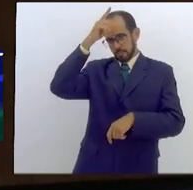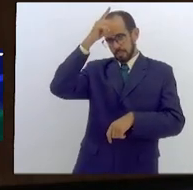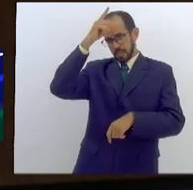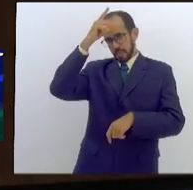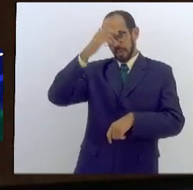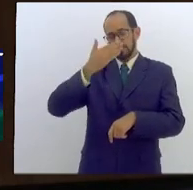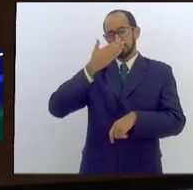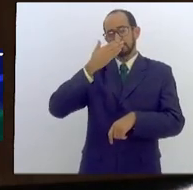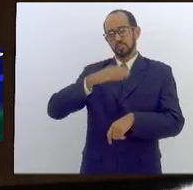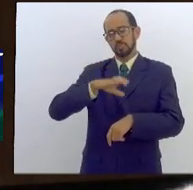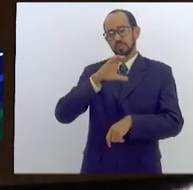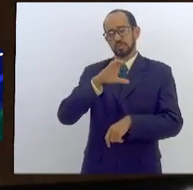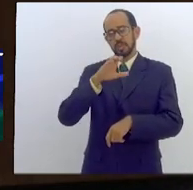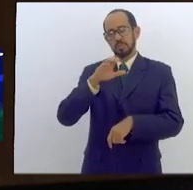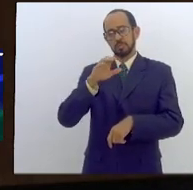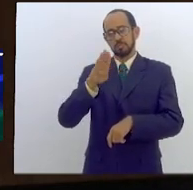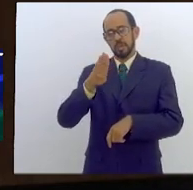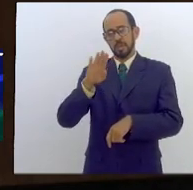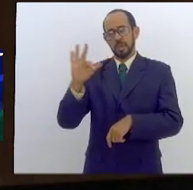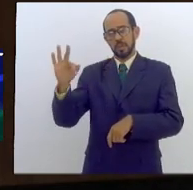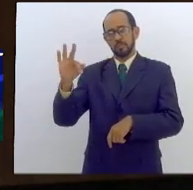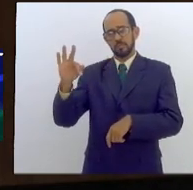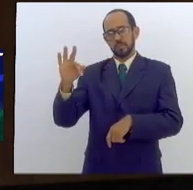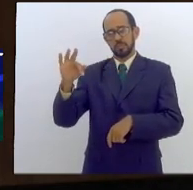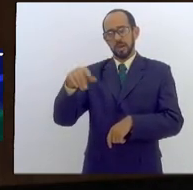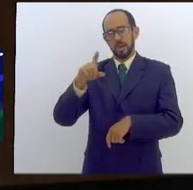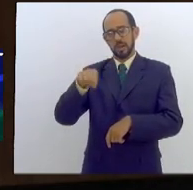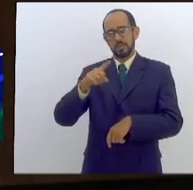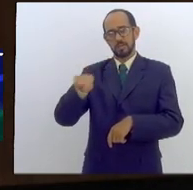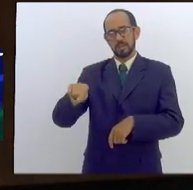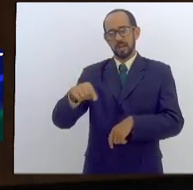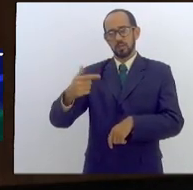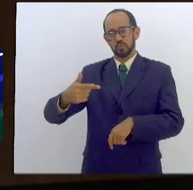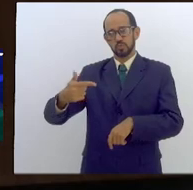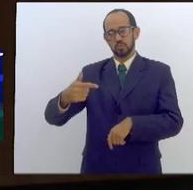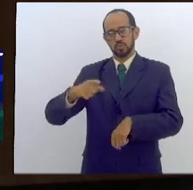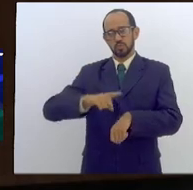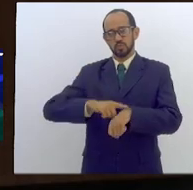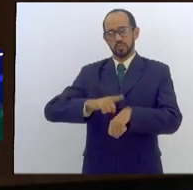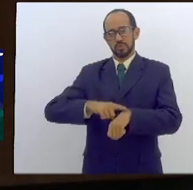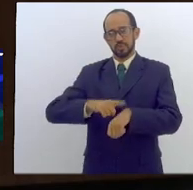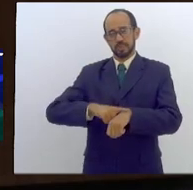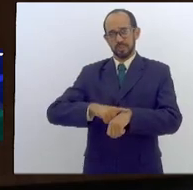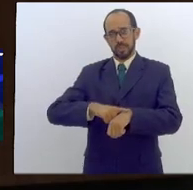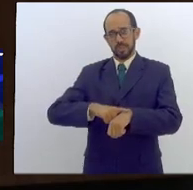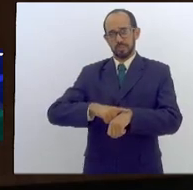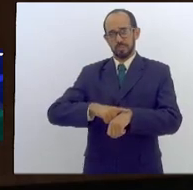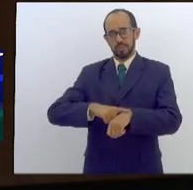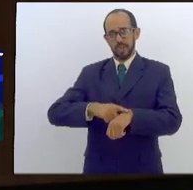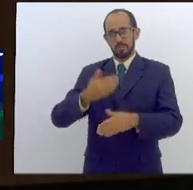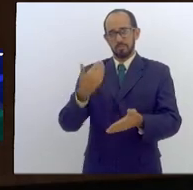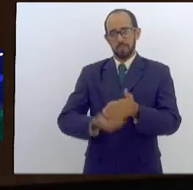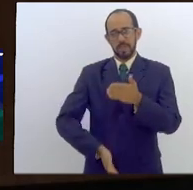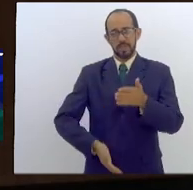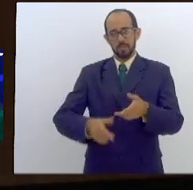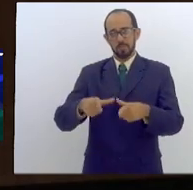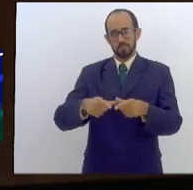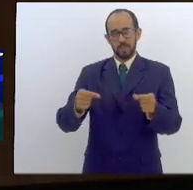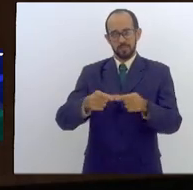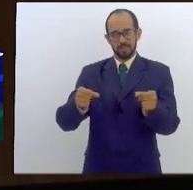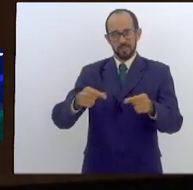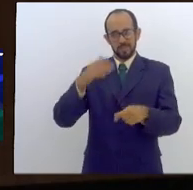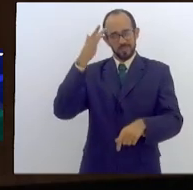na CBF para anular o segundo tempo do jogo que ela foi derrotada para o Japão. Não sei se é verdade, mas está rodando